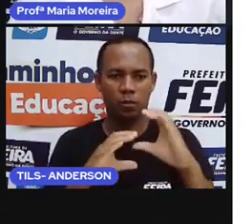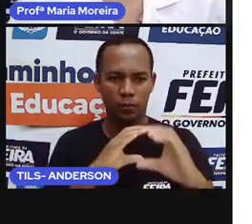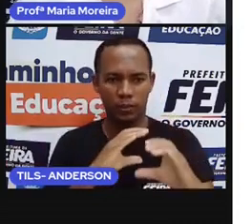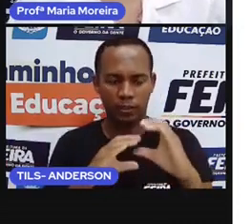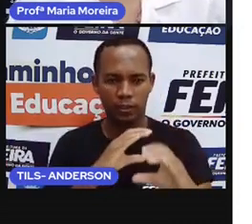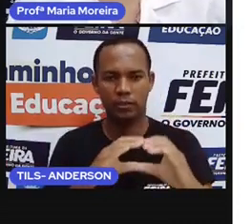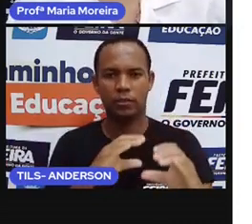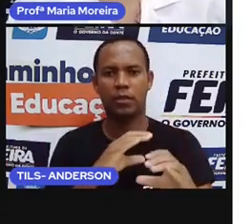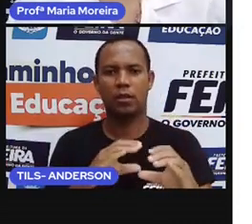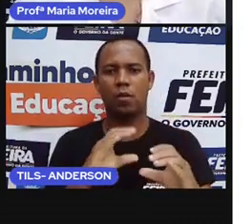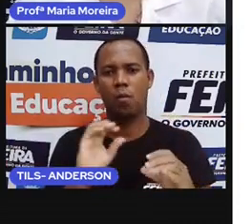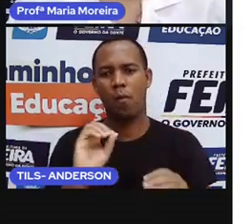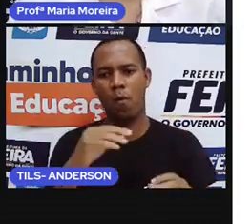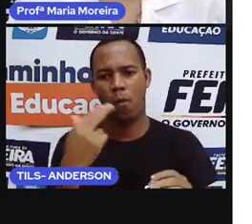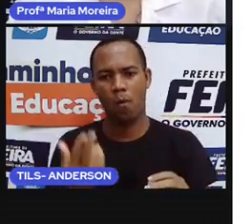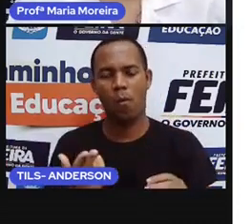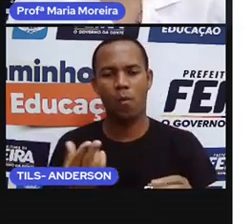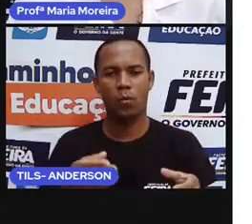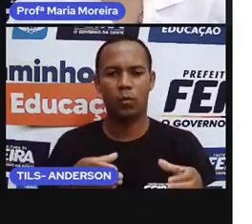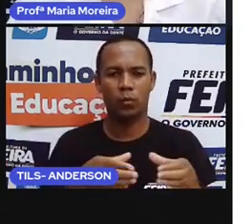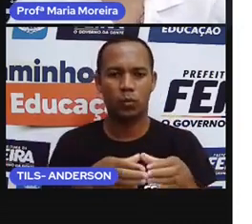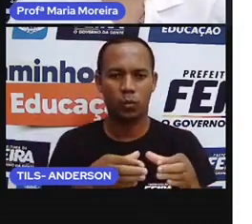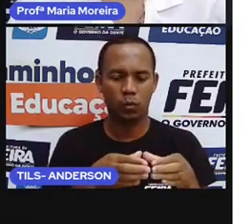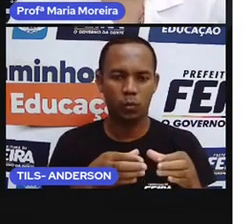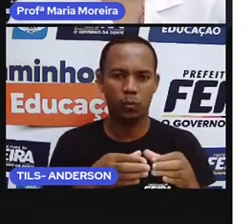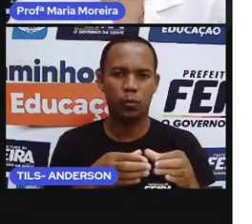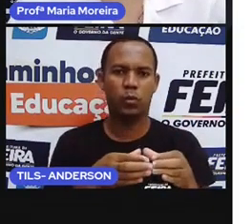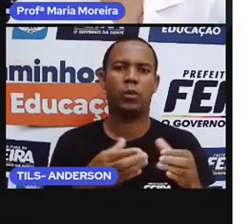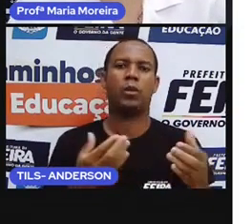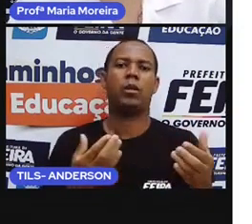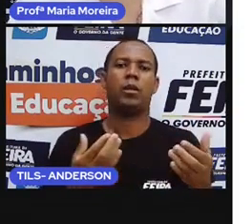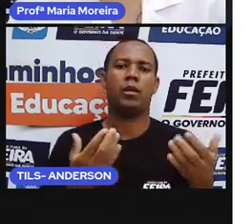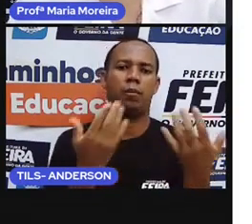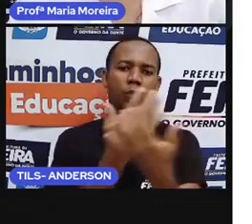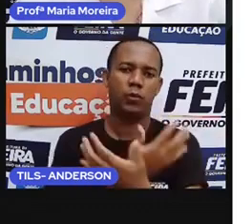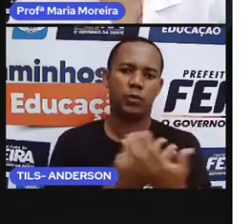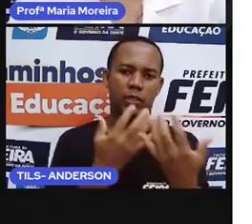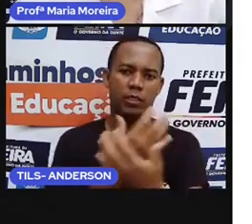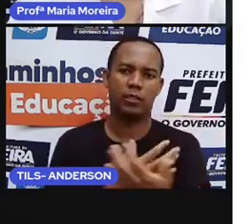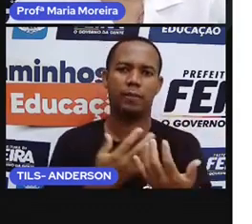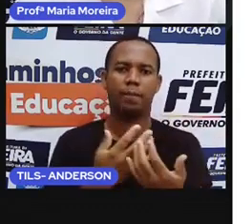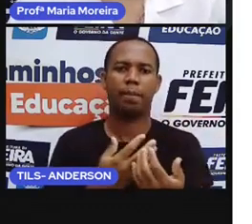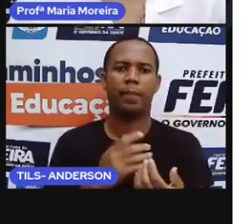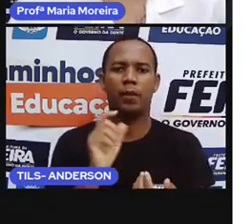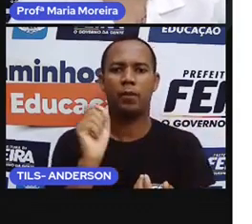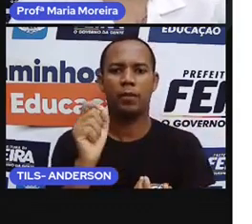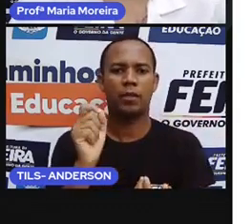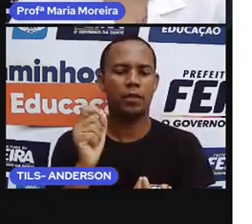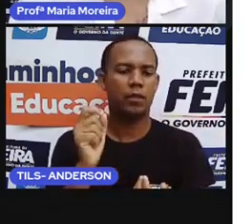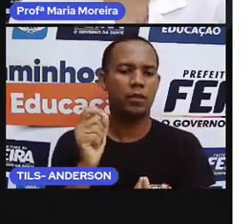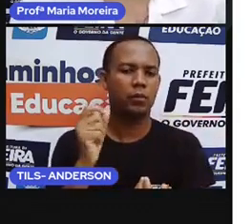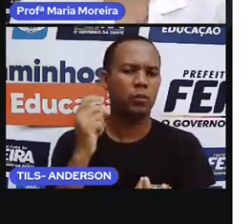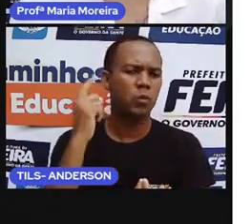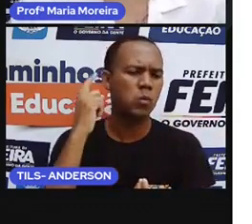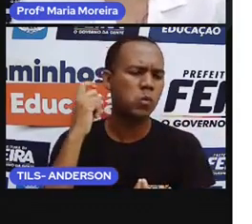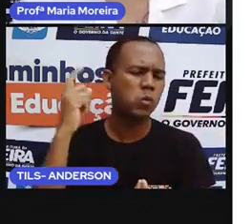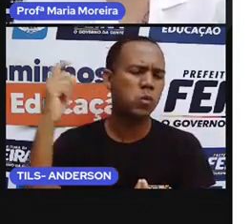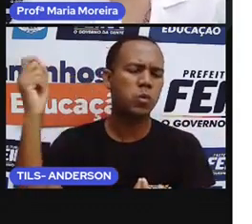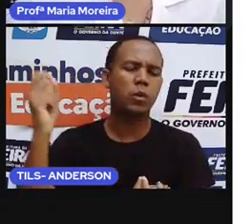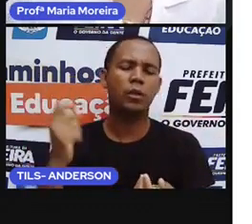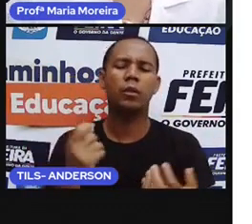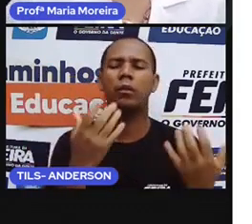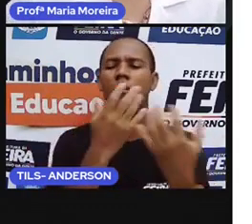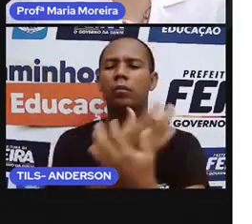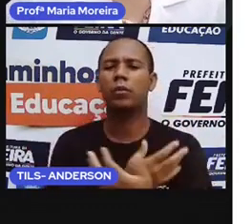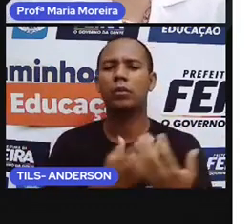para funções propriamente musicais. Dessa forma, a obtenção do som entre os índios é uma mensagem sonora